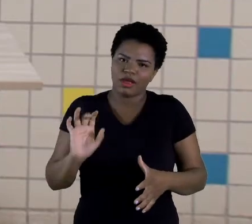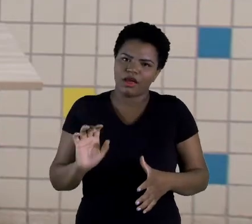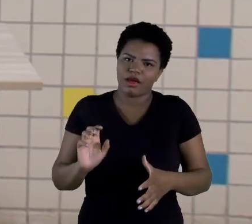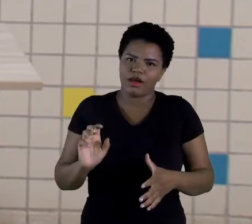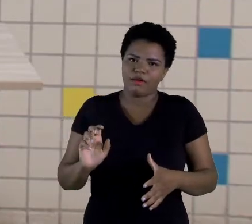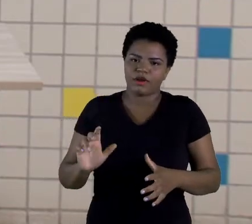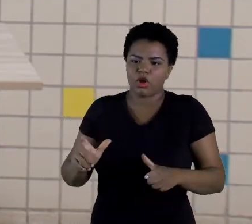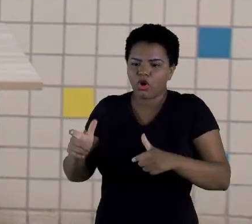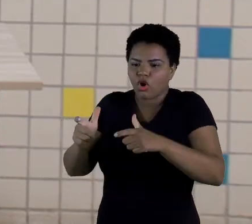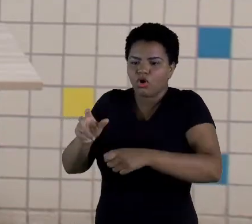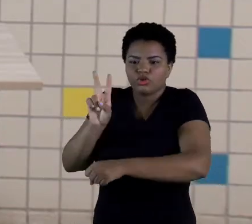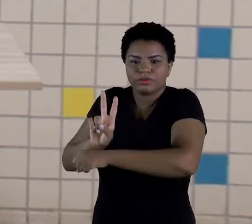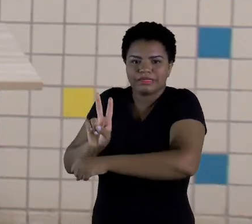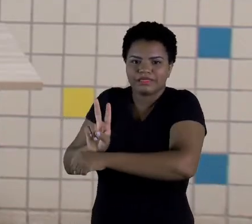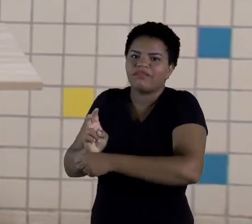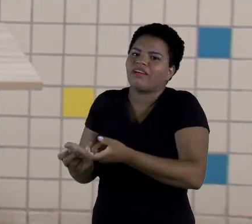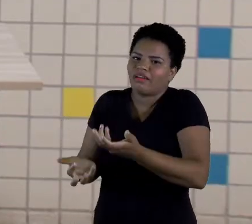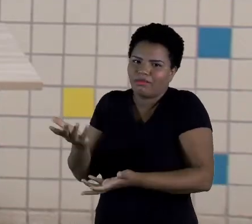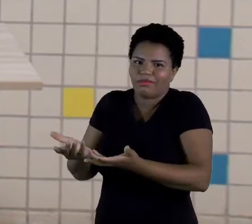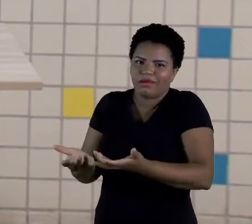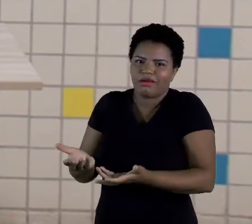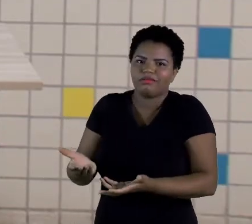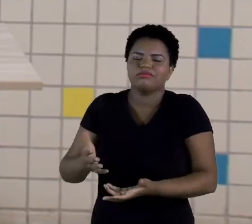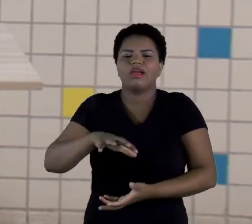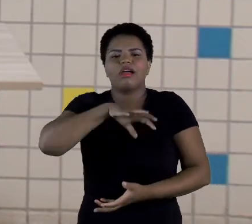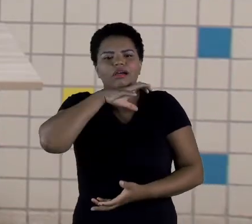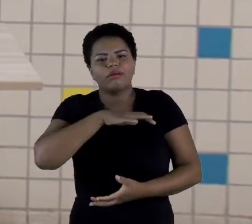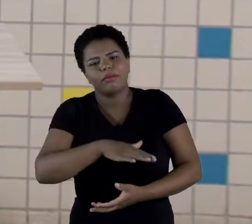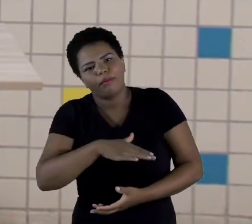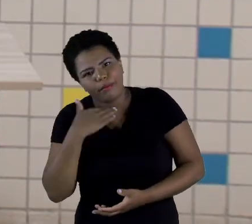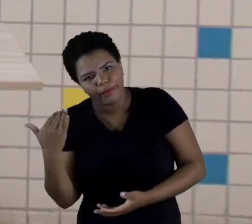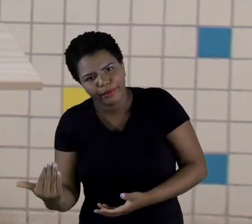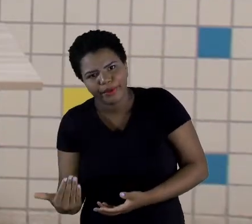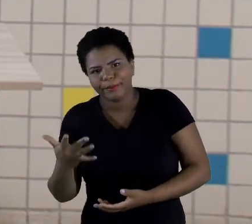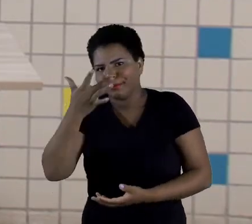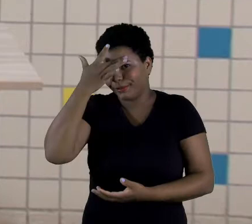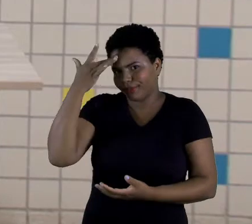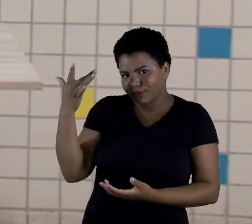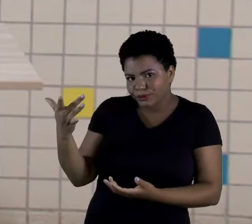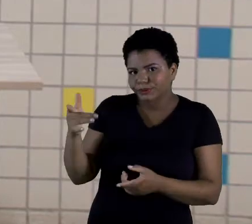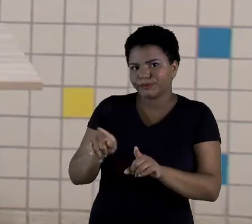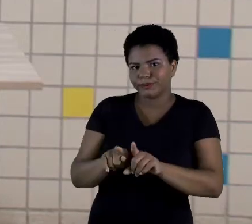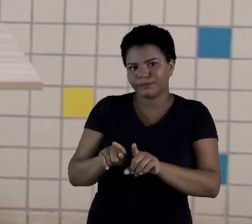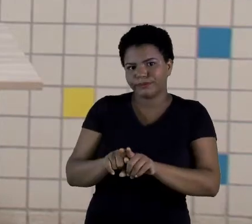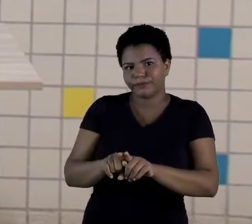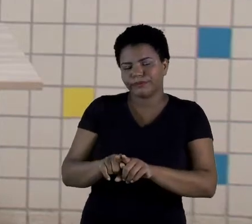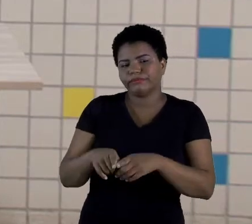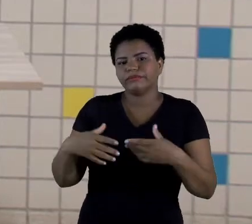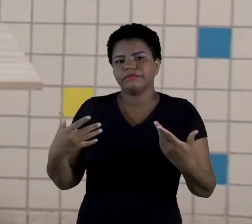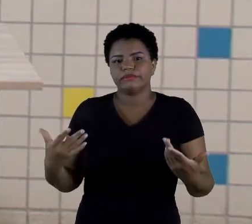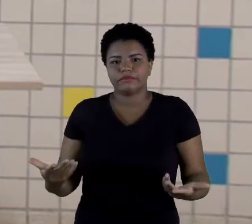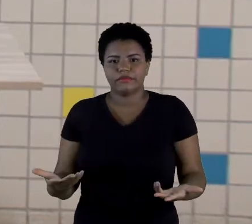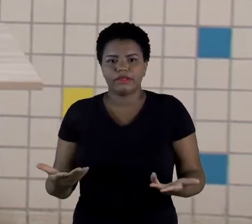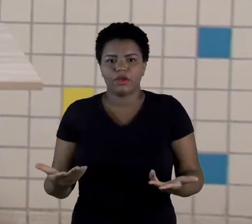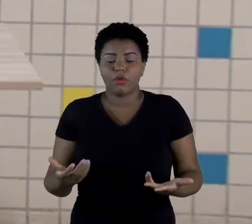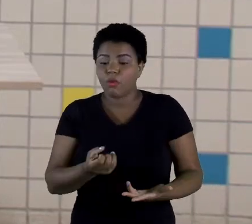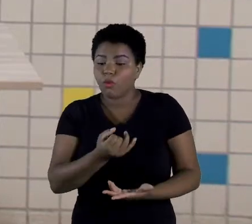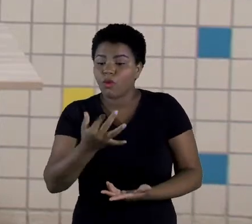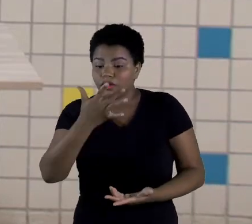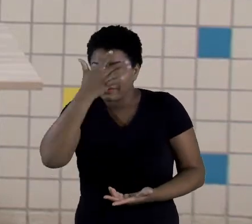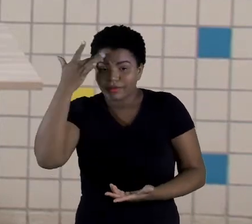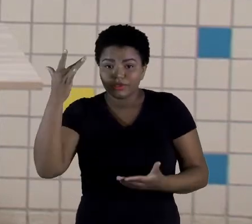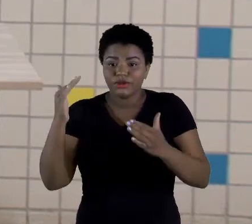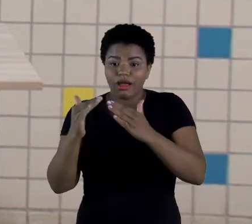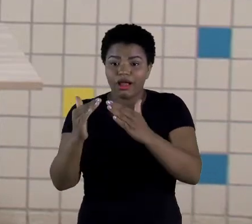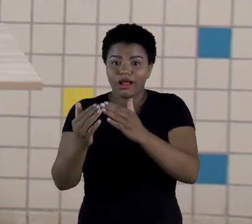queimadas, muitos animais ali perderam a vida, pessoas, e o valor econômico. Não é mesmo? Quantas pessoas tiveram suas